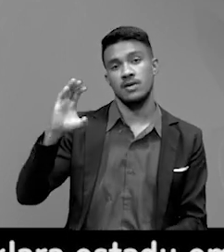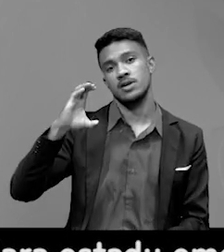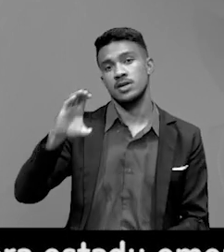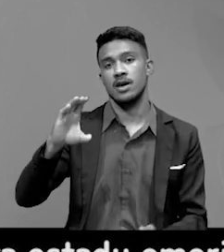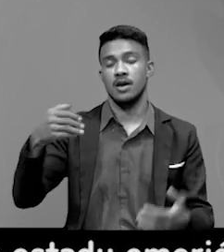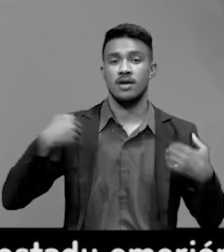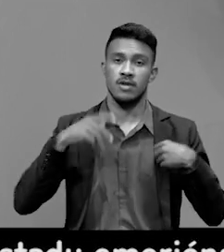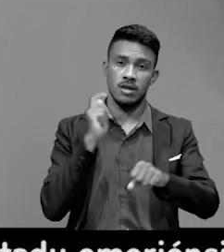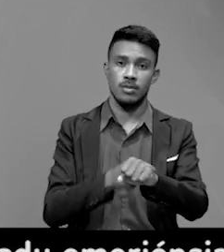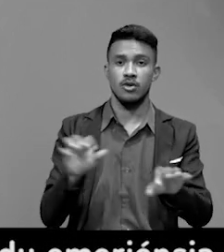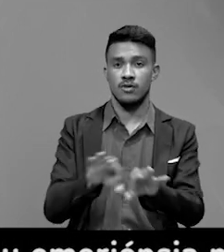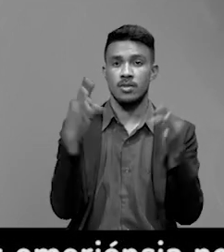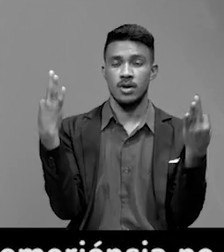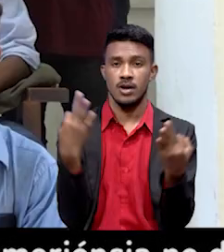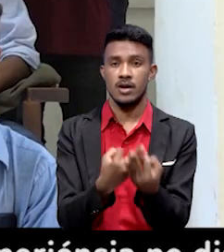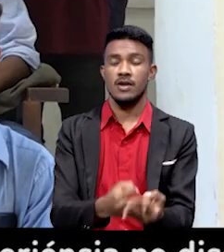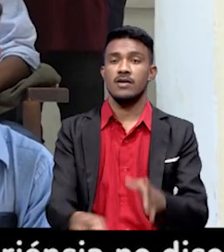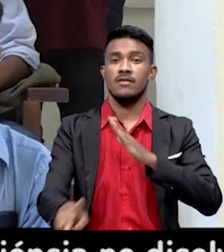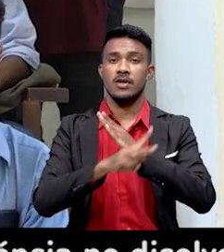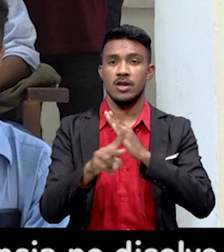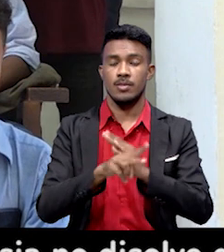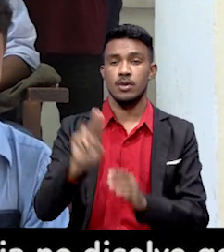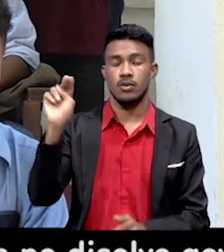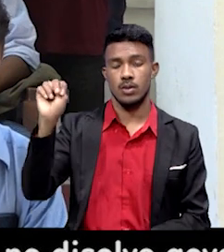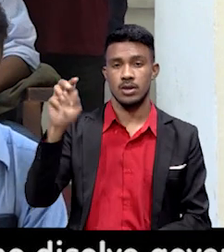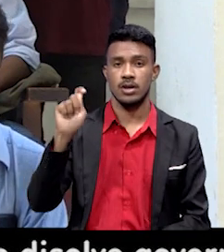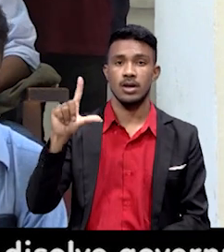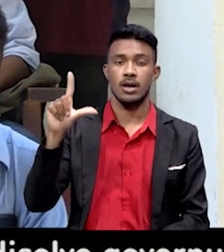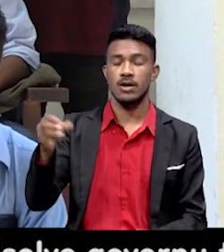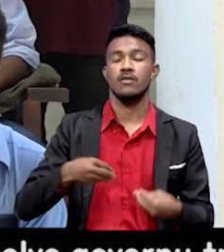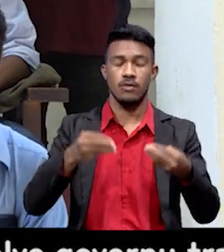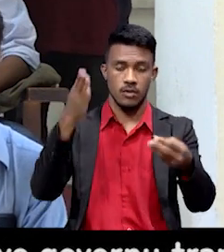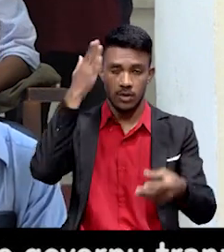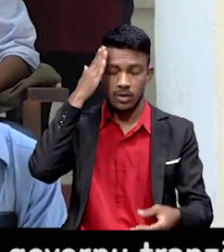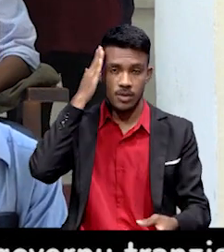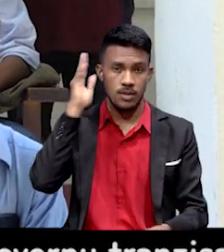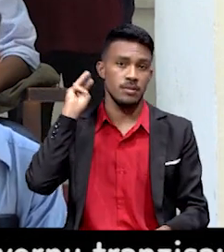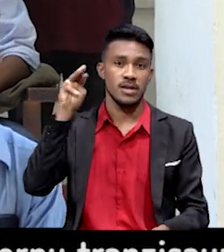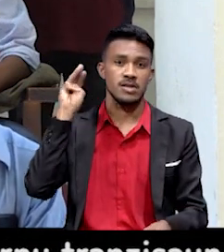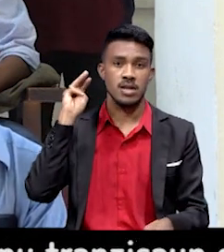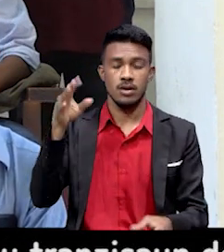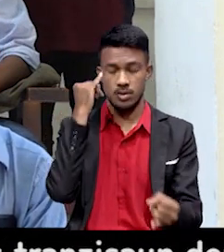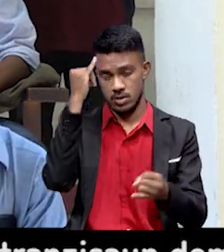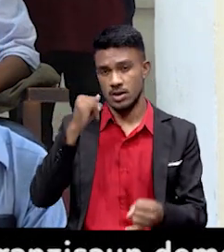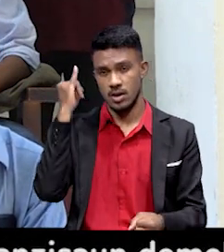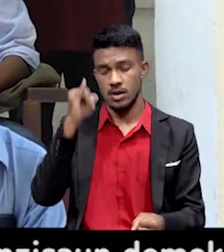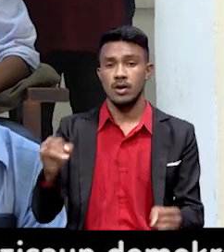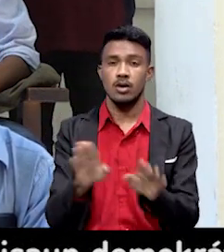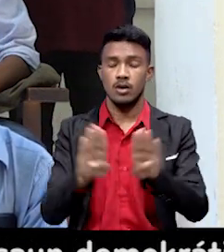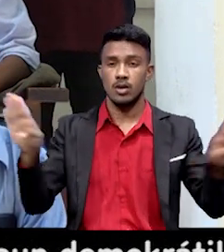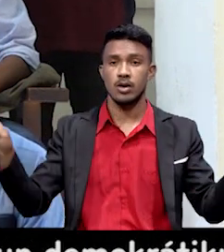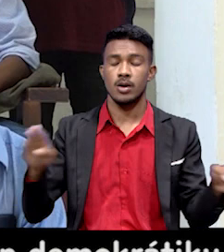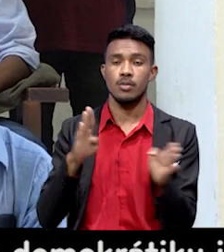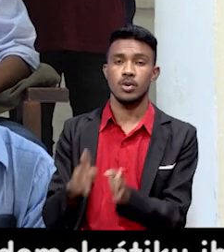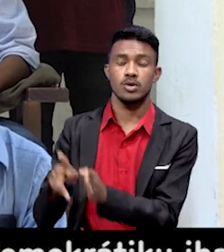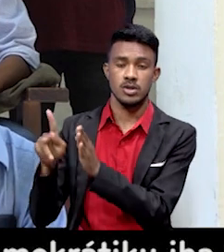né? Família no Civitas Acadêmica, o Enteli, recomenda ba Ministério Interior no Comandante-Geral Penteli, atuló que processo de investigação profunda